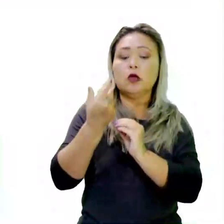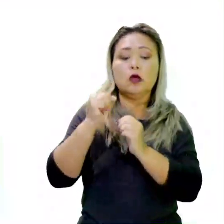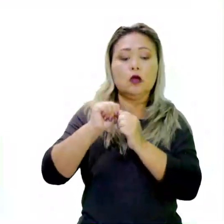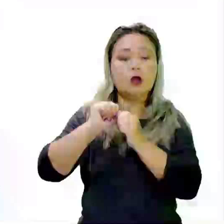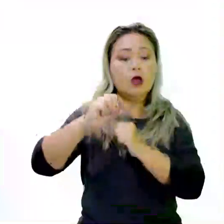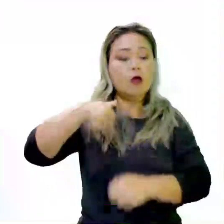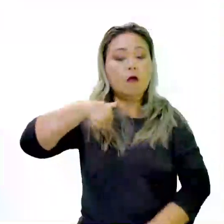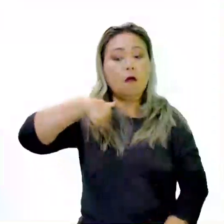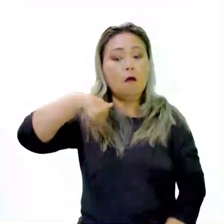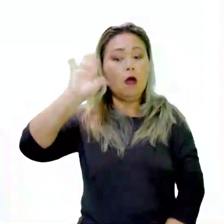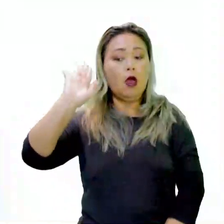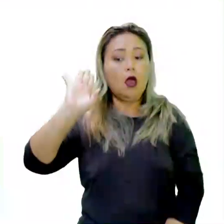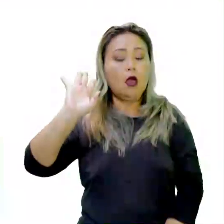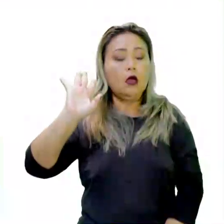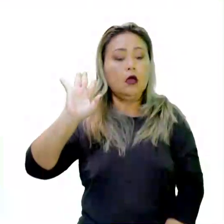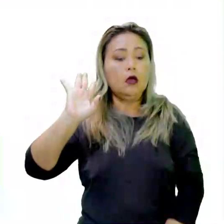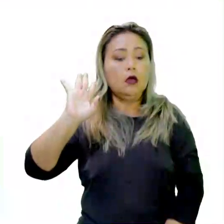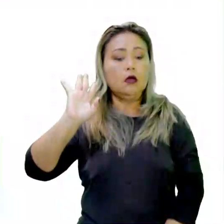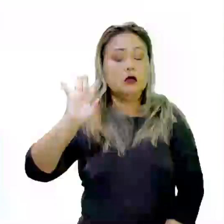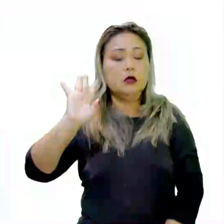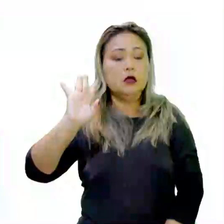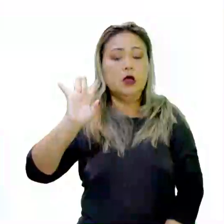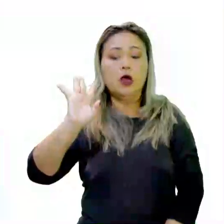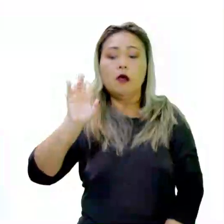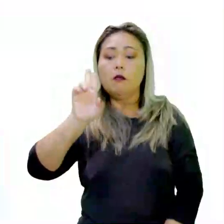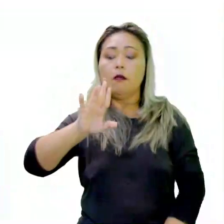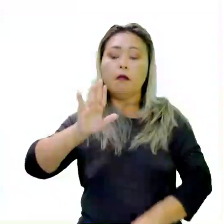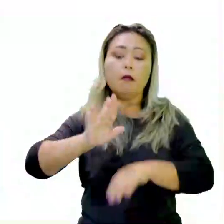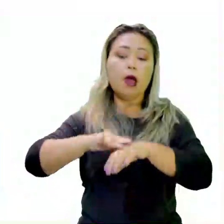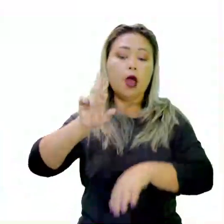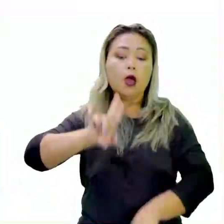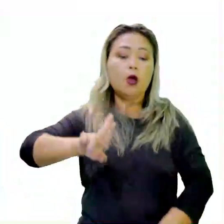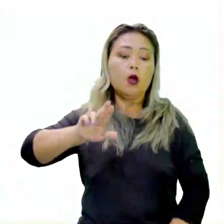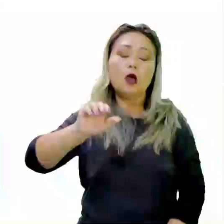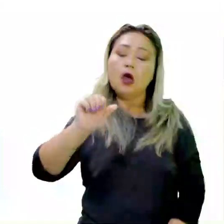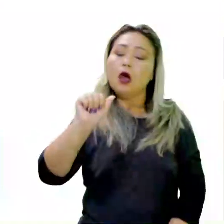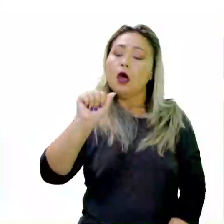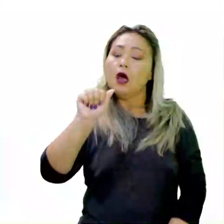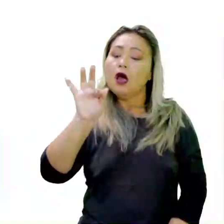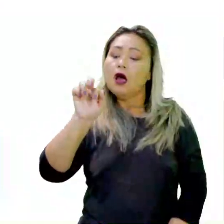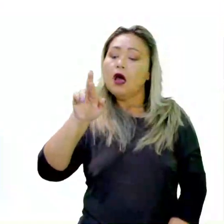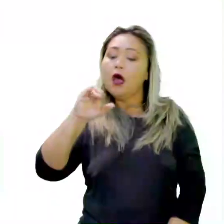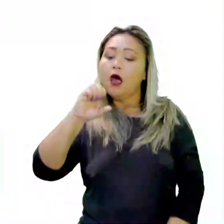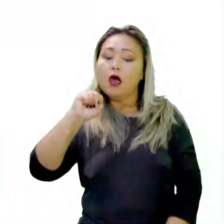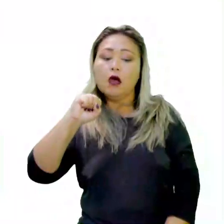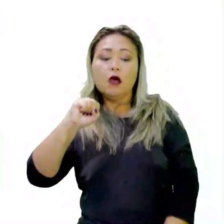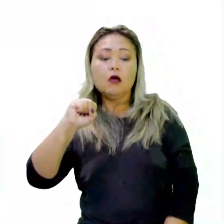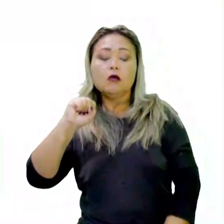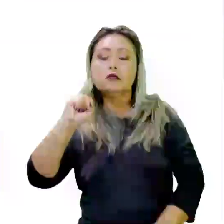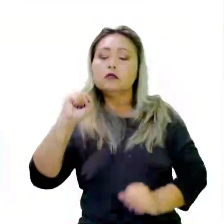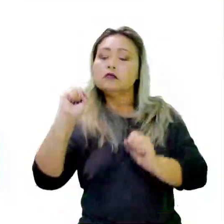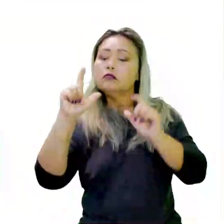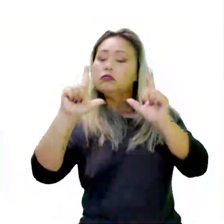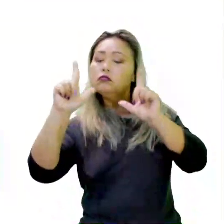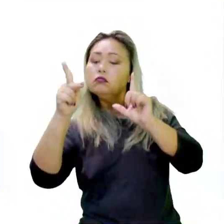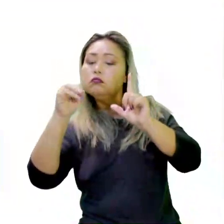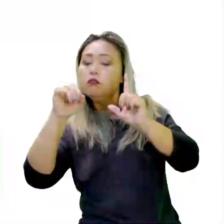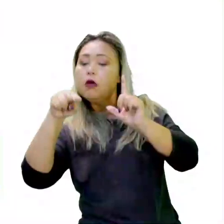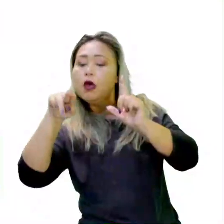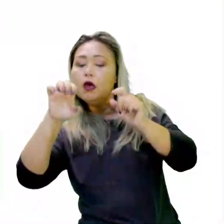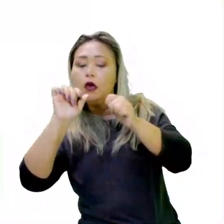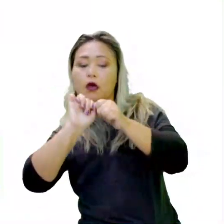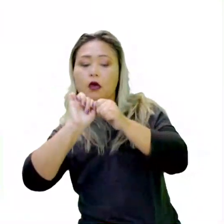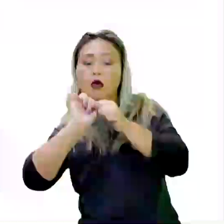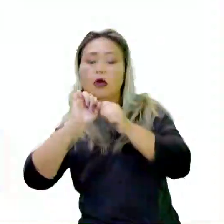se destacou, que era mais usado, eram os afrescos, os painéis, a iluminura